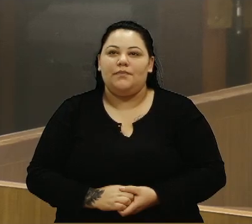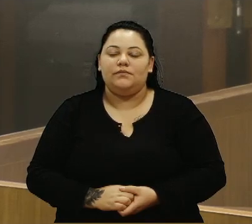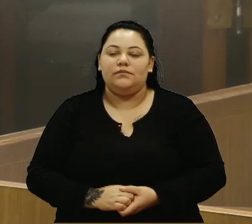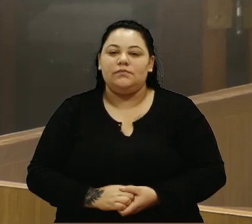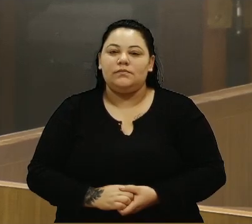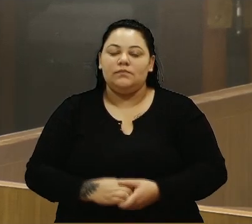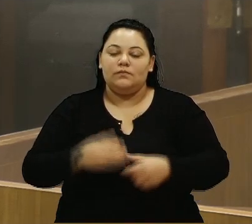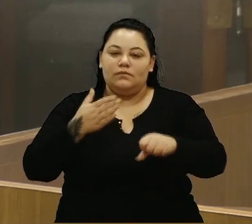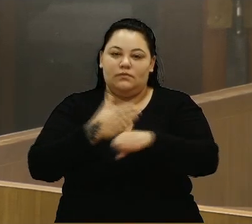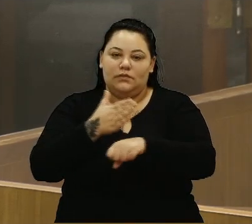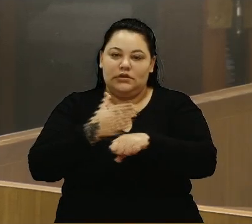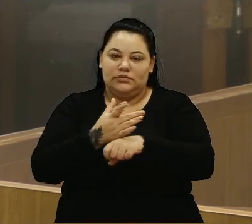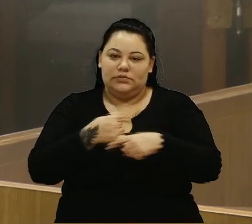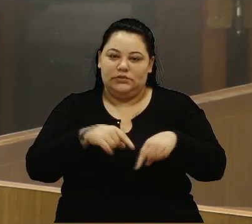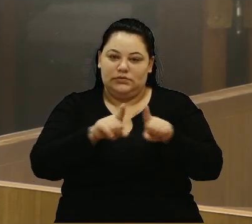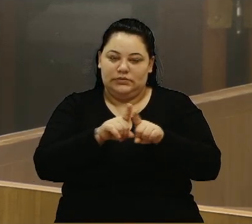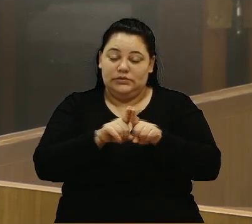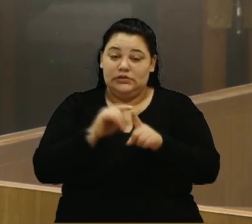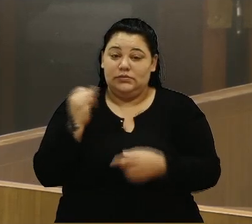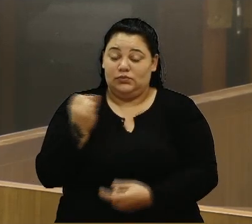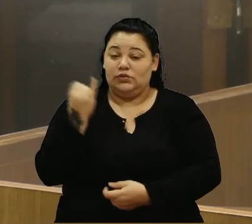Participação forte